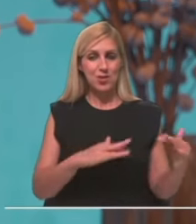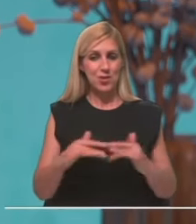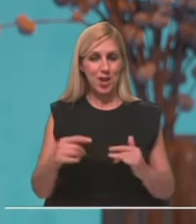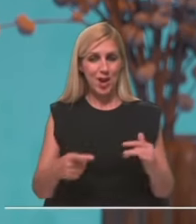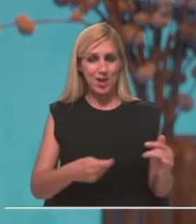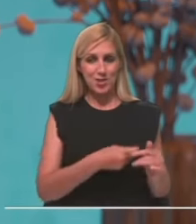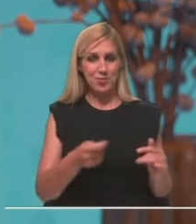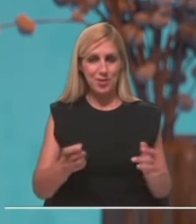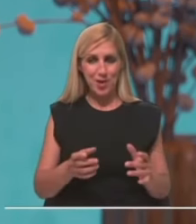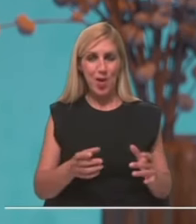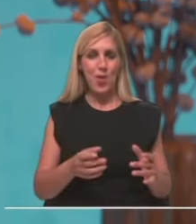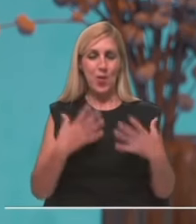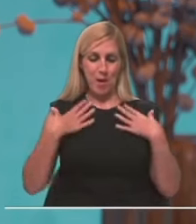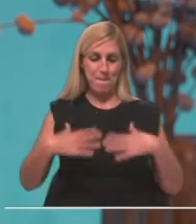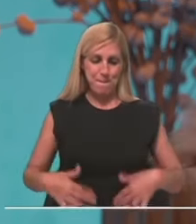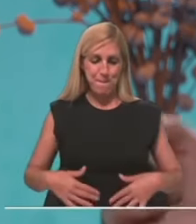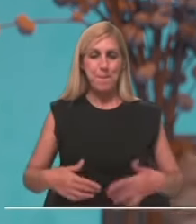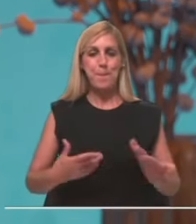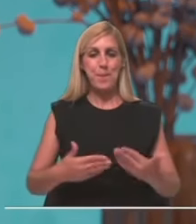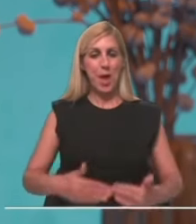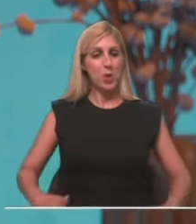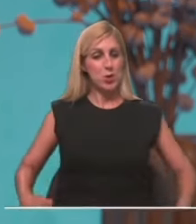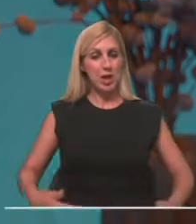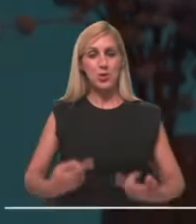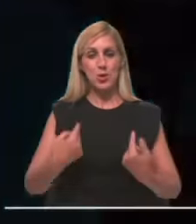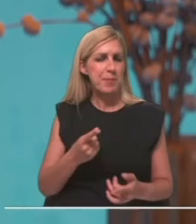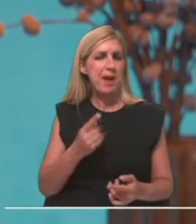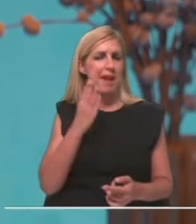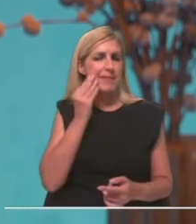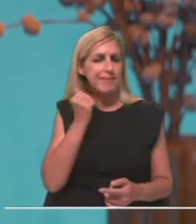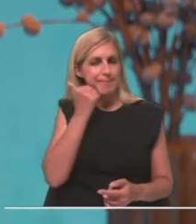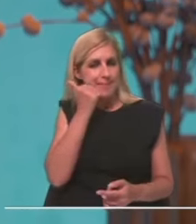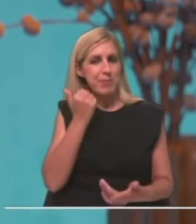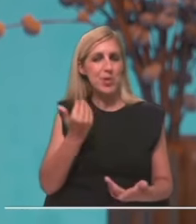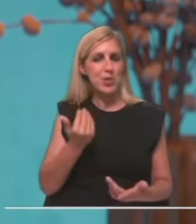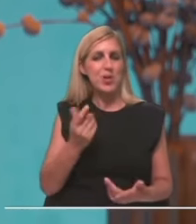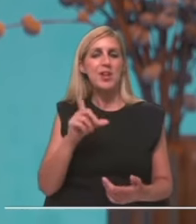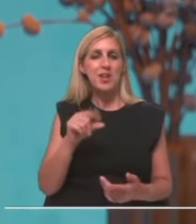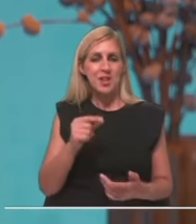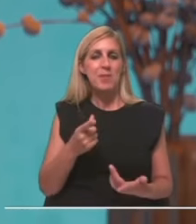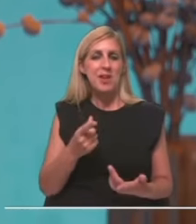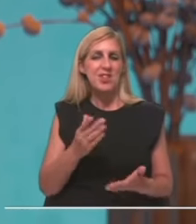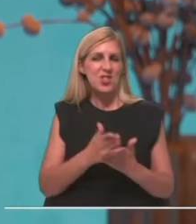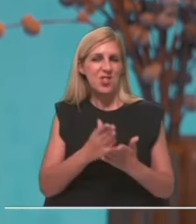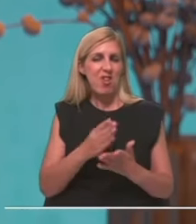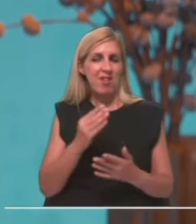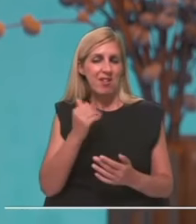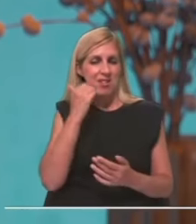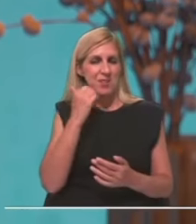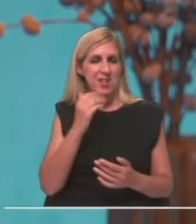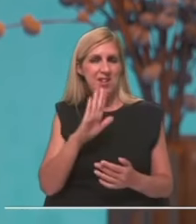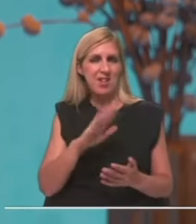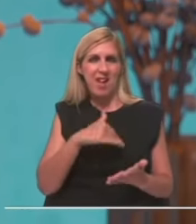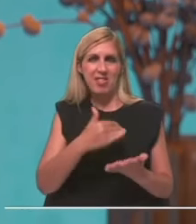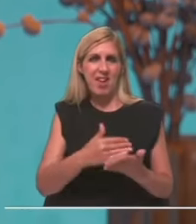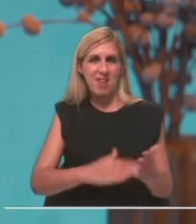distribuição de equipamentos, os calções que todos os miúdos tinham a mim não me servia. Na escola sempre também fui muito tímido, pelo menos até o meu, direito ao meu sétimo ano,